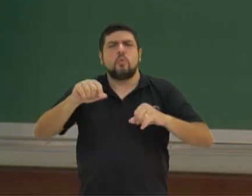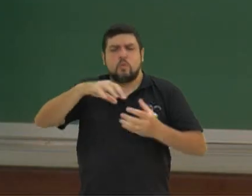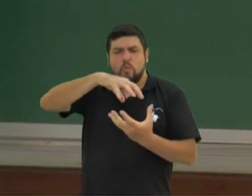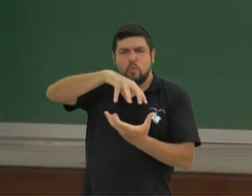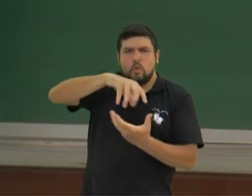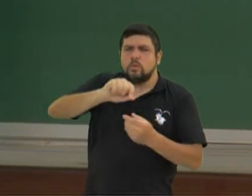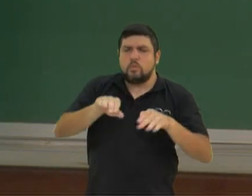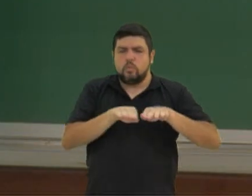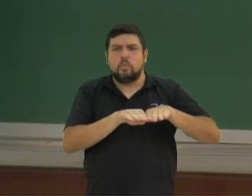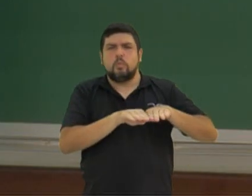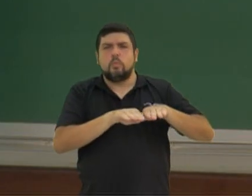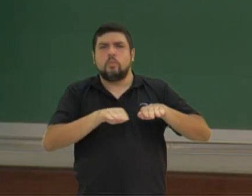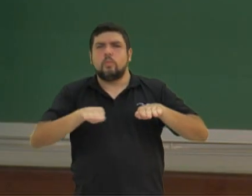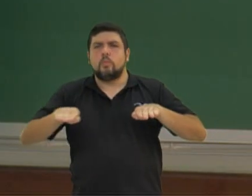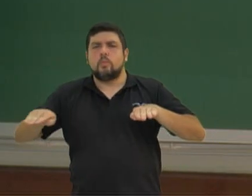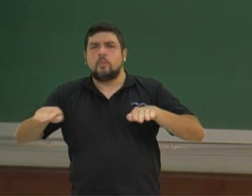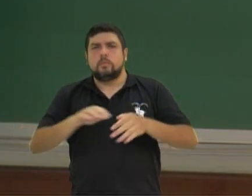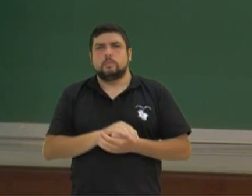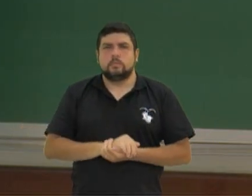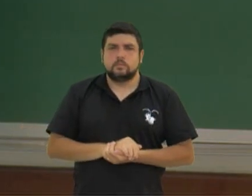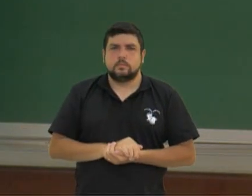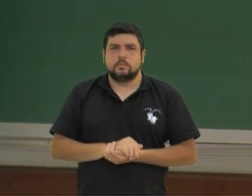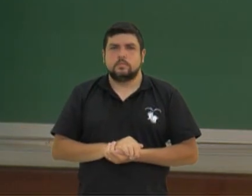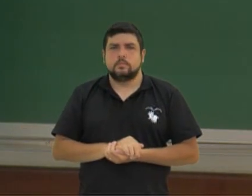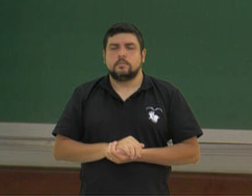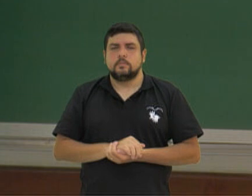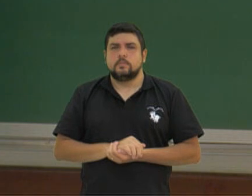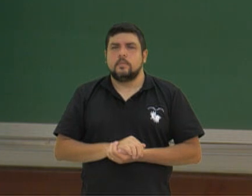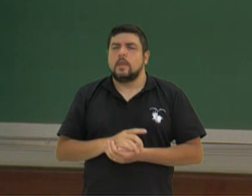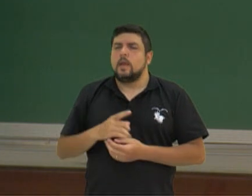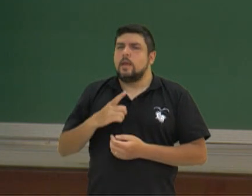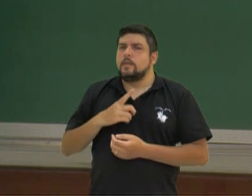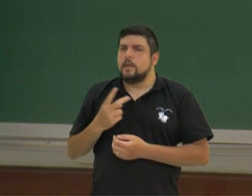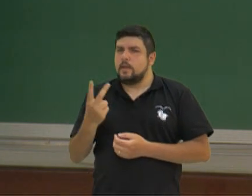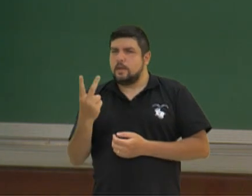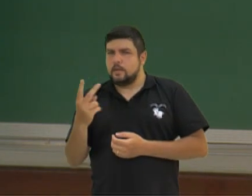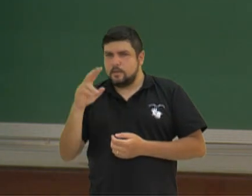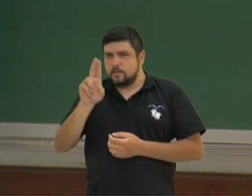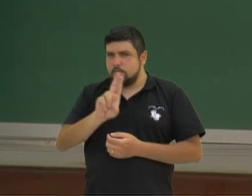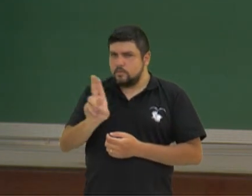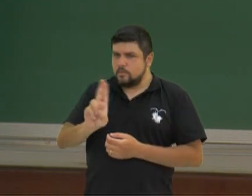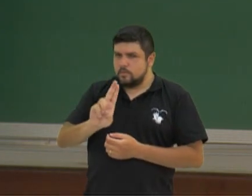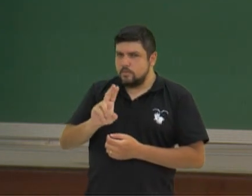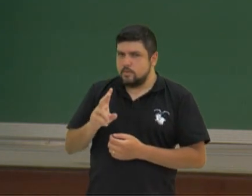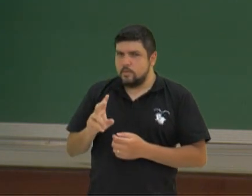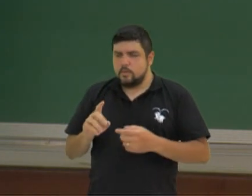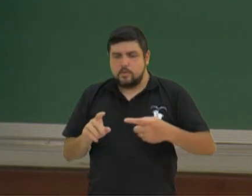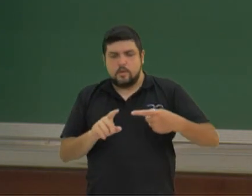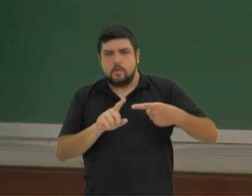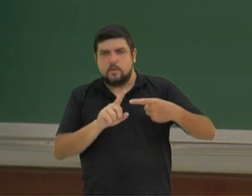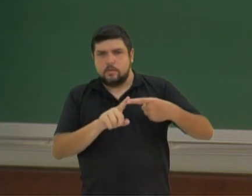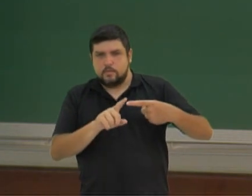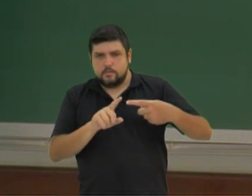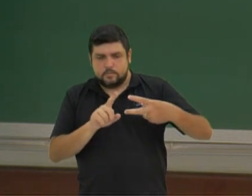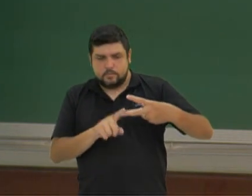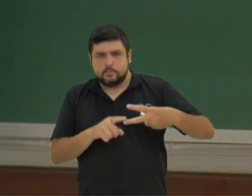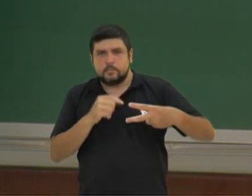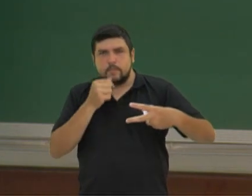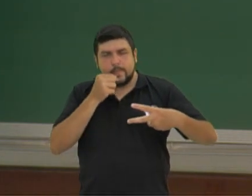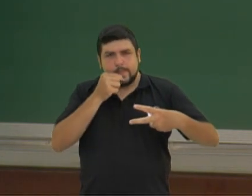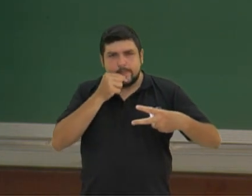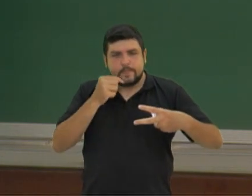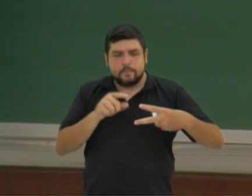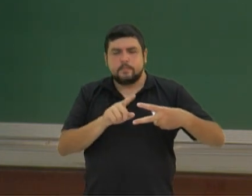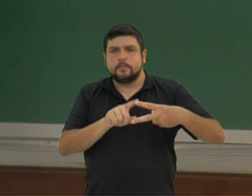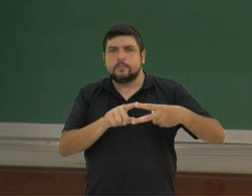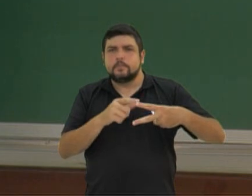Eu trouxe aqui para vocês dois nomes que vão retomar essas ideias do Nicolau Copérnico. Uma delas, por exemplo, é um